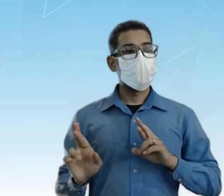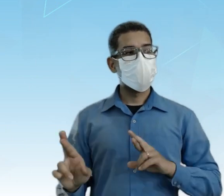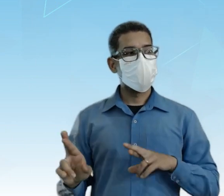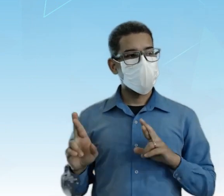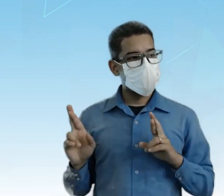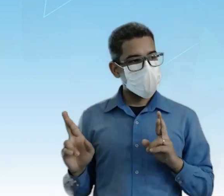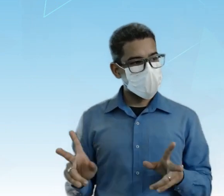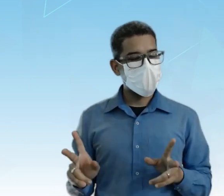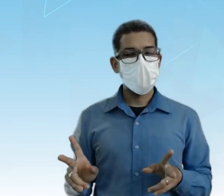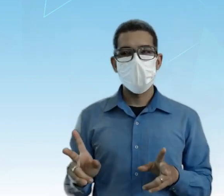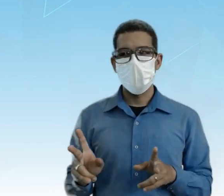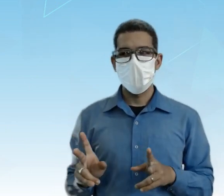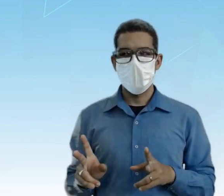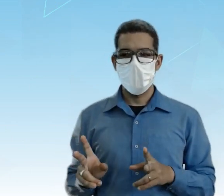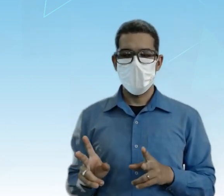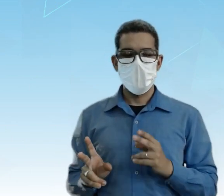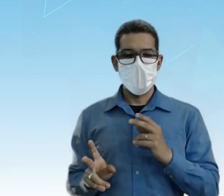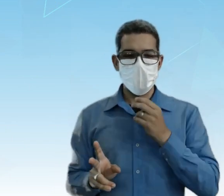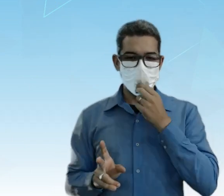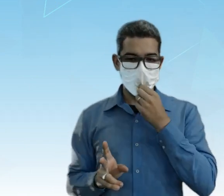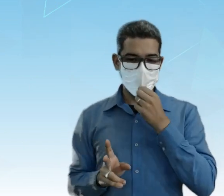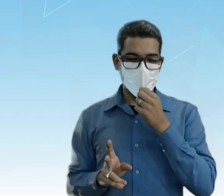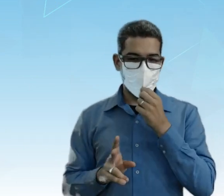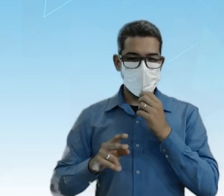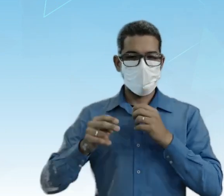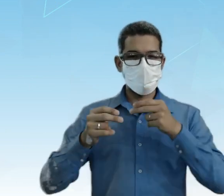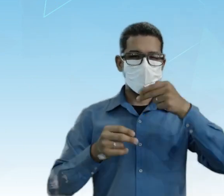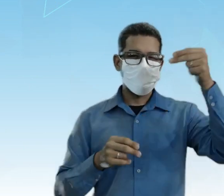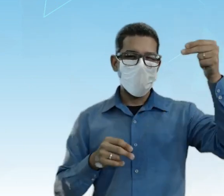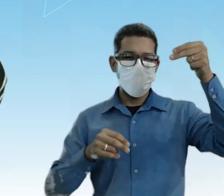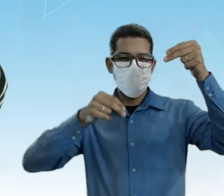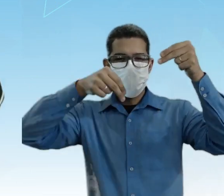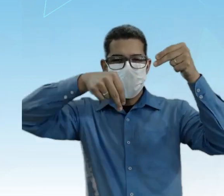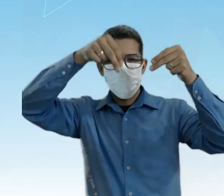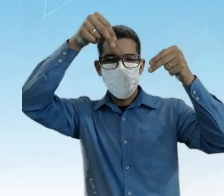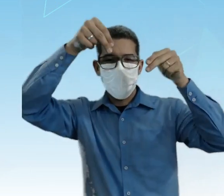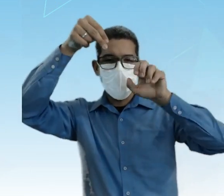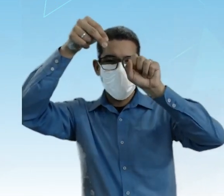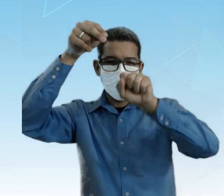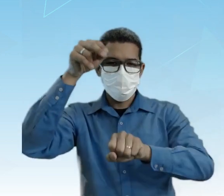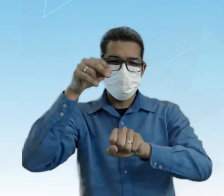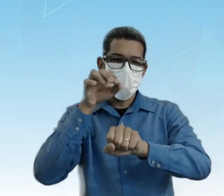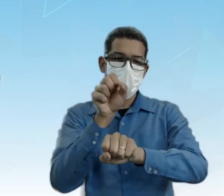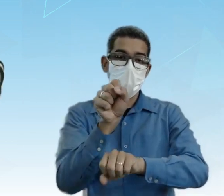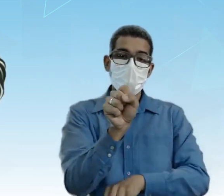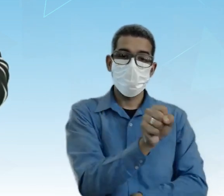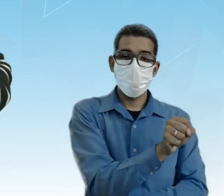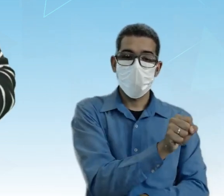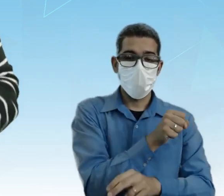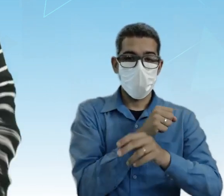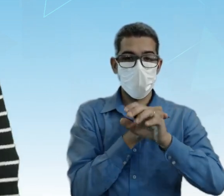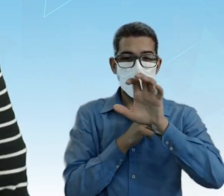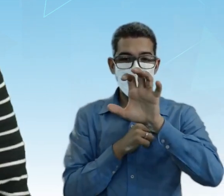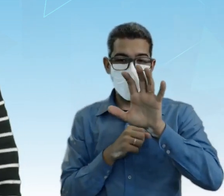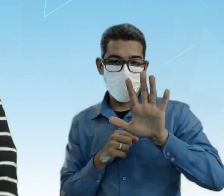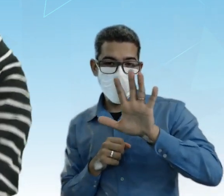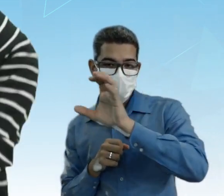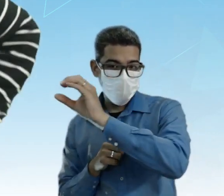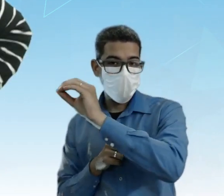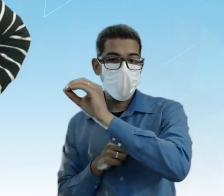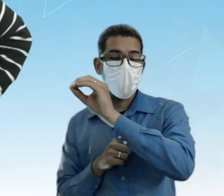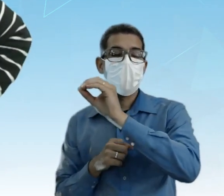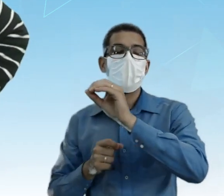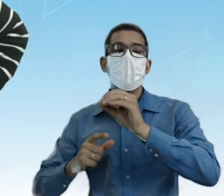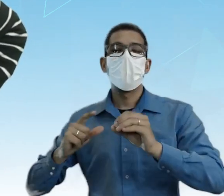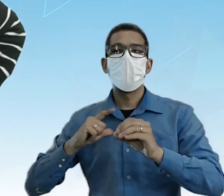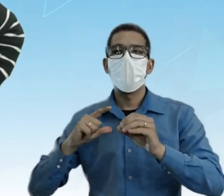diferença aí do Nordeste, do Norte, do Sul, Sudeste e o Centro-Oeste. Onde